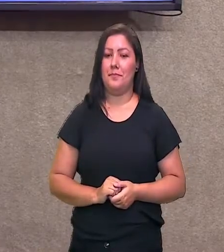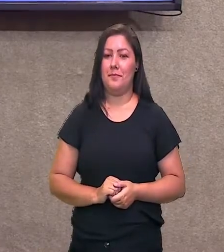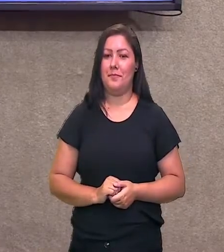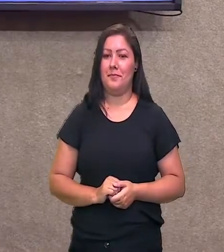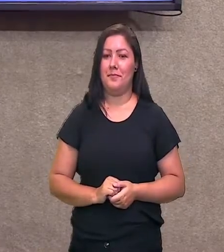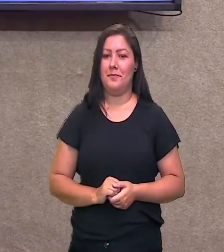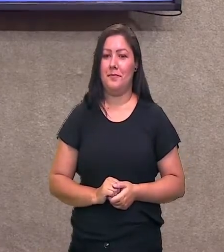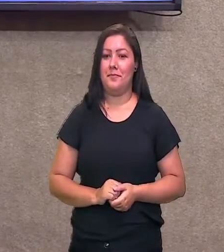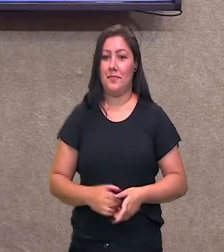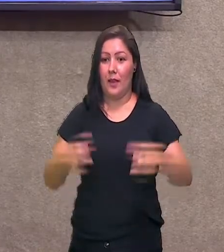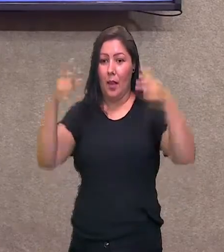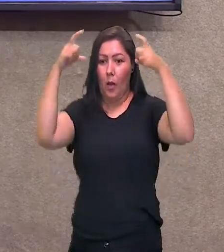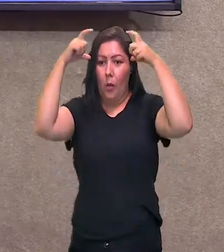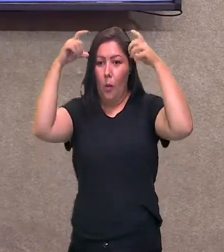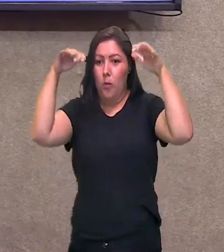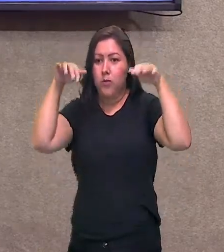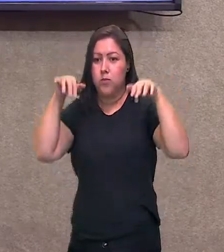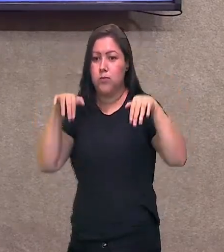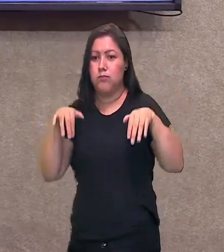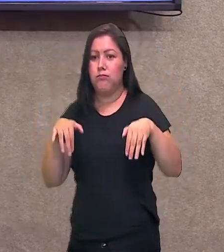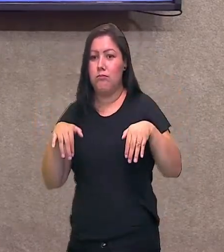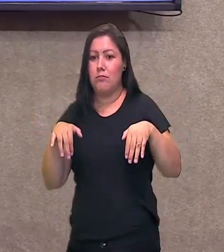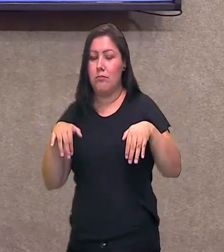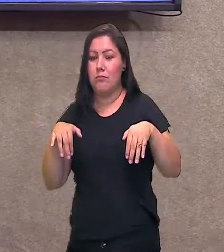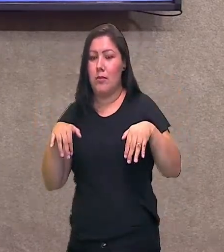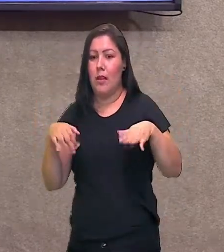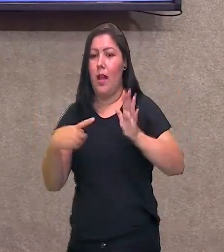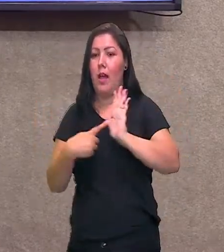O urso representando a